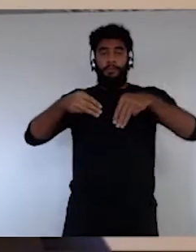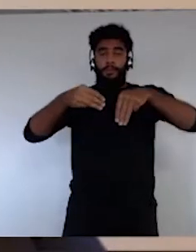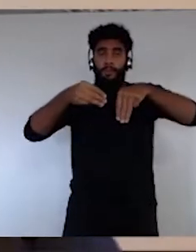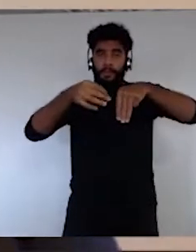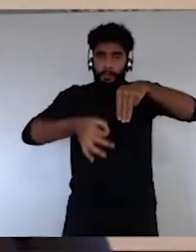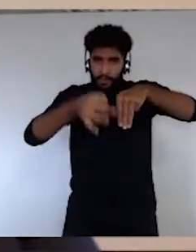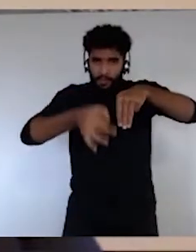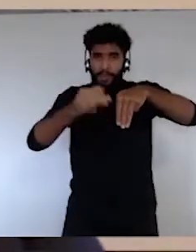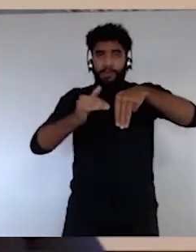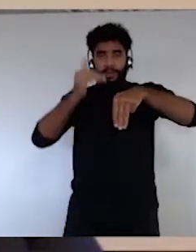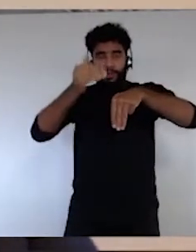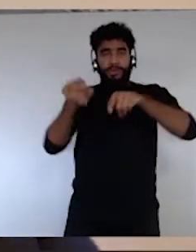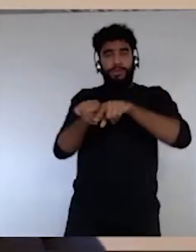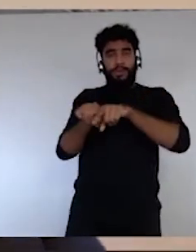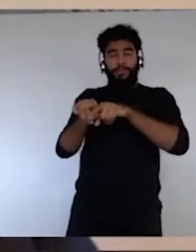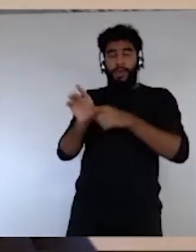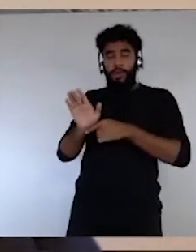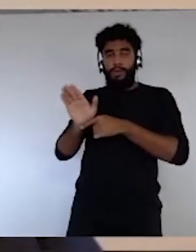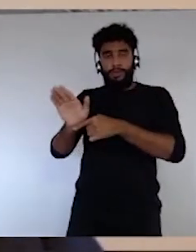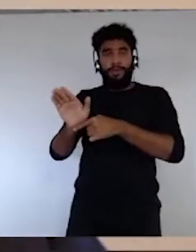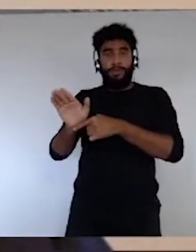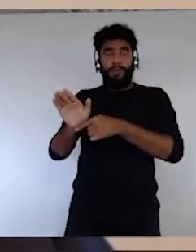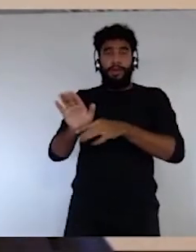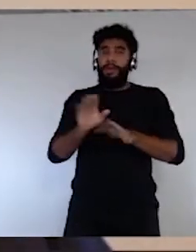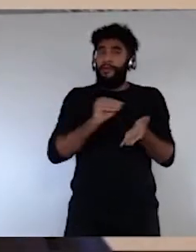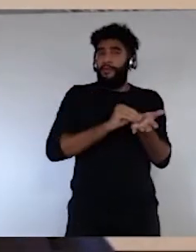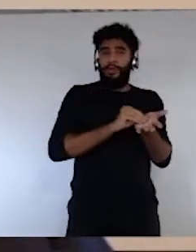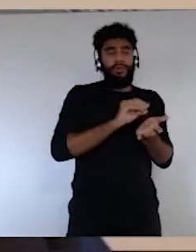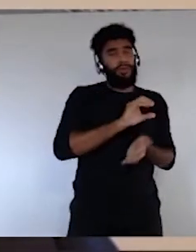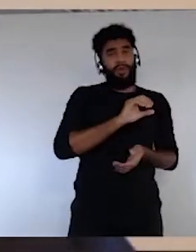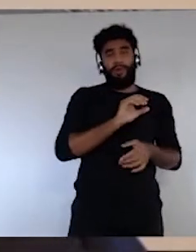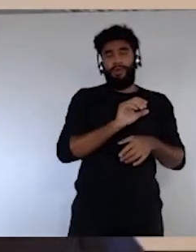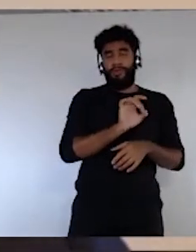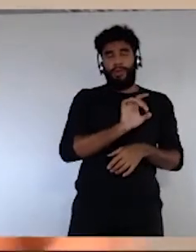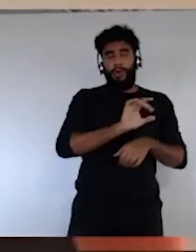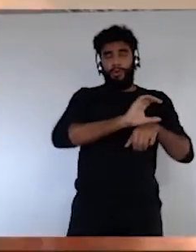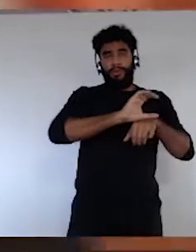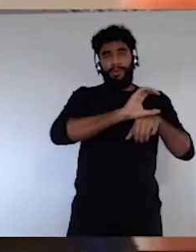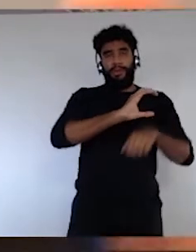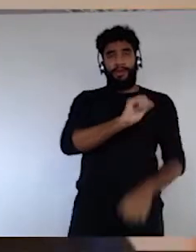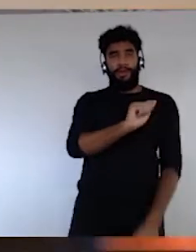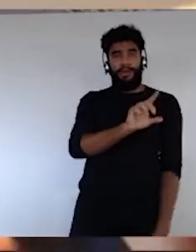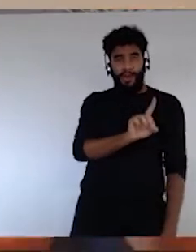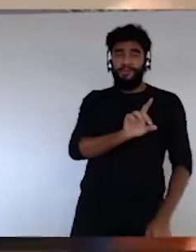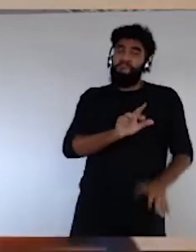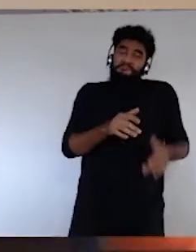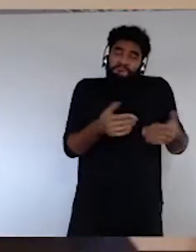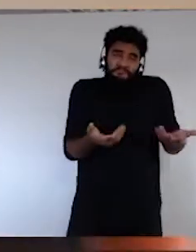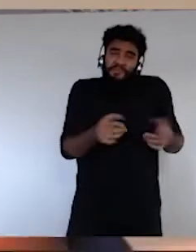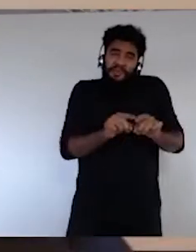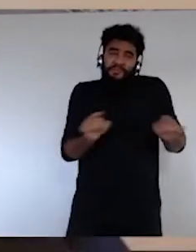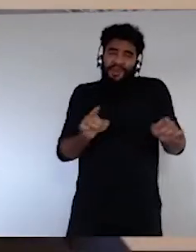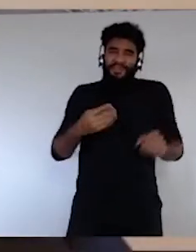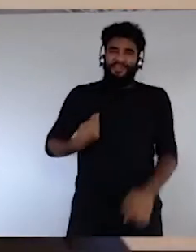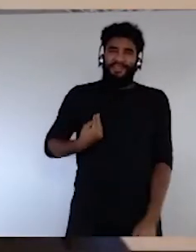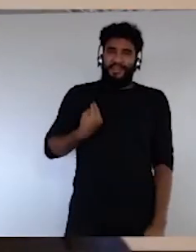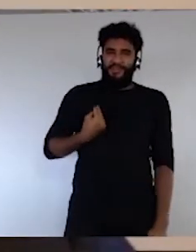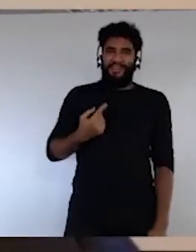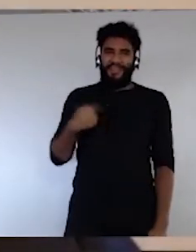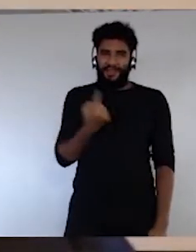Conselho de Contribuintes e só não fomos conselheiros do CAD por uma decisão própria. Mas, enfim, as nossas vidas e os